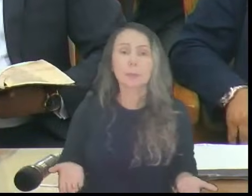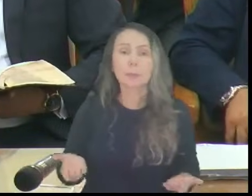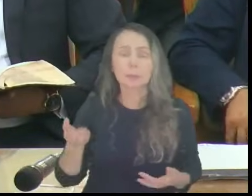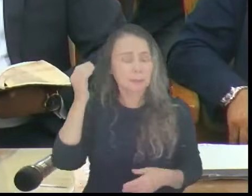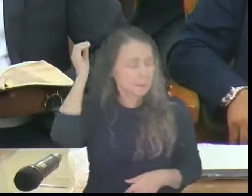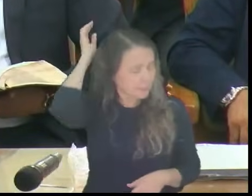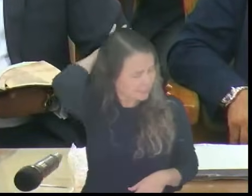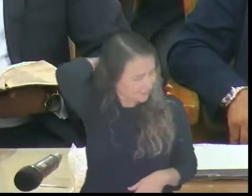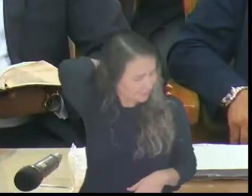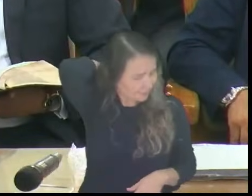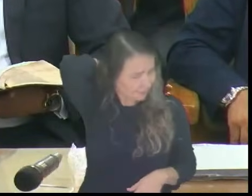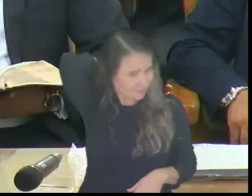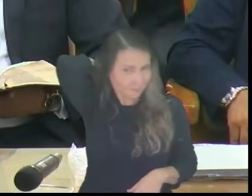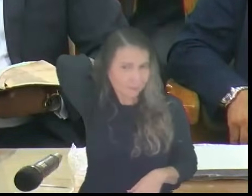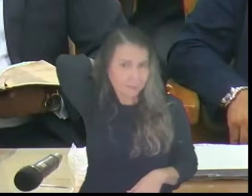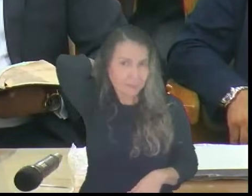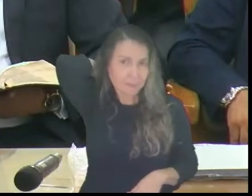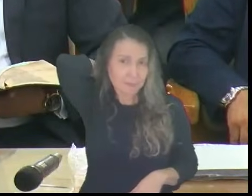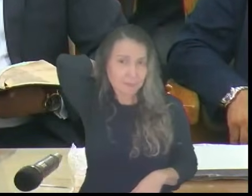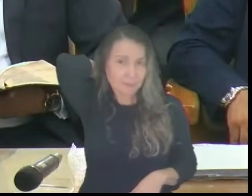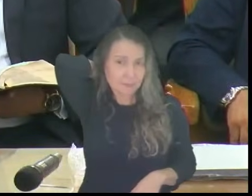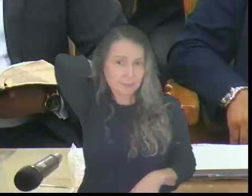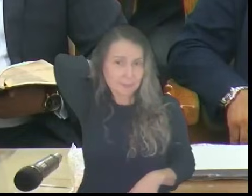Quando a autoridade